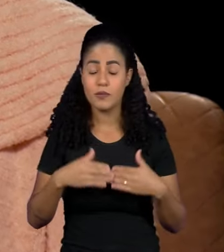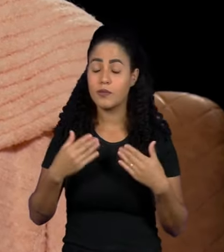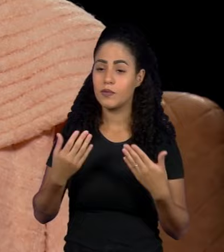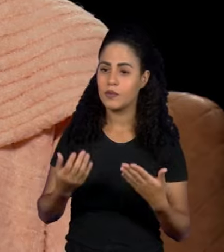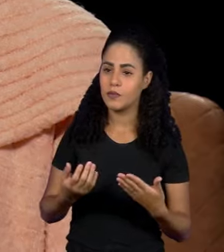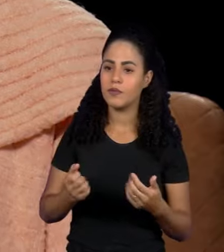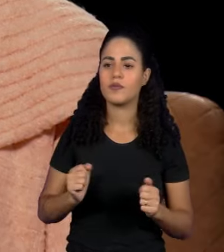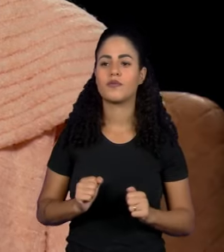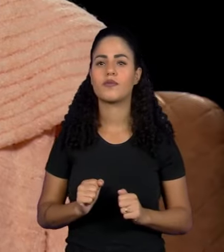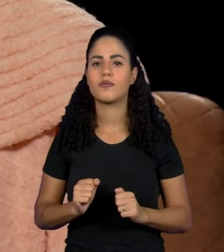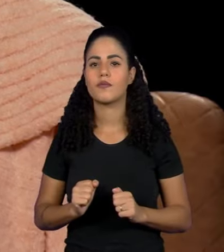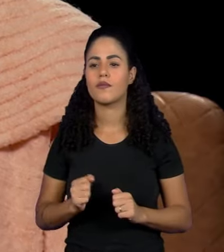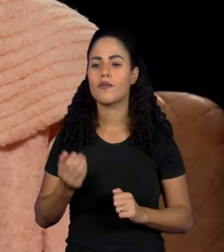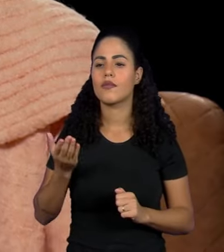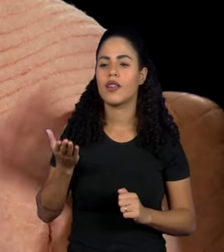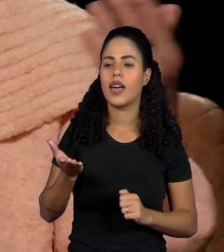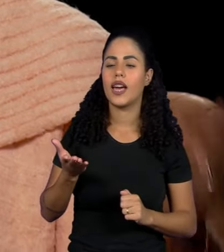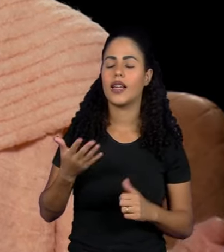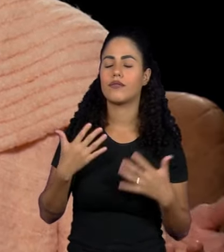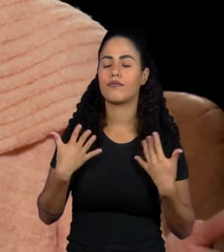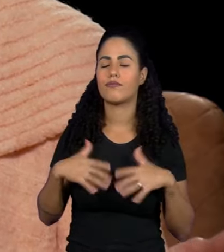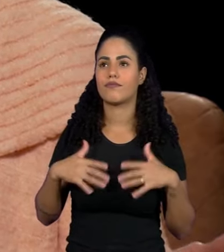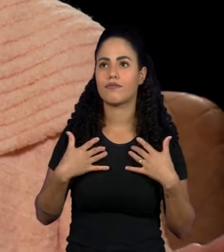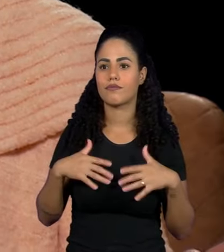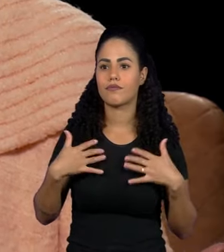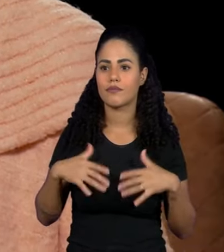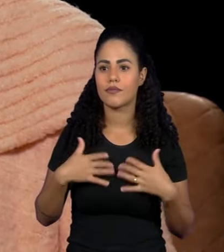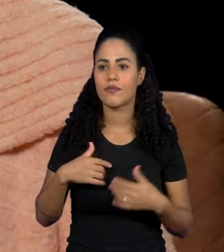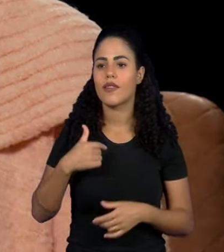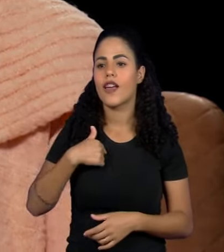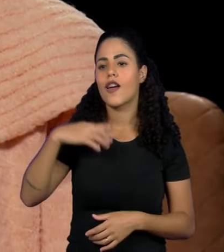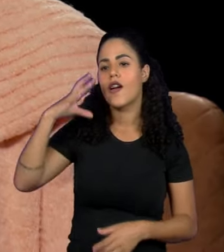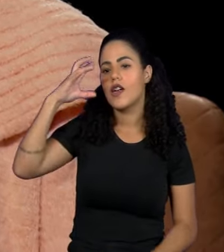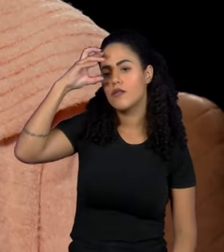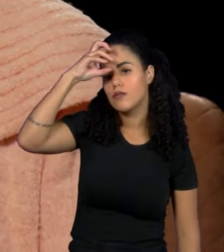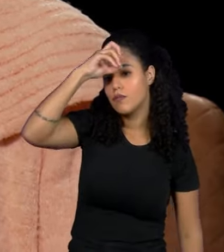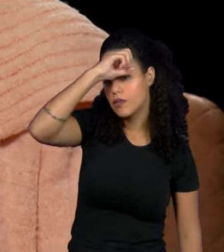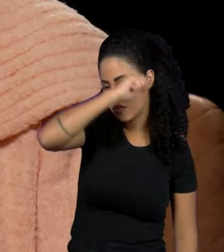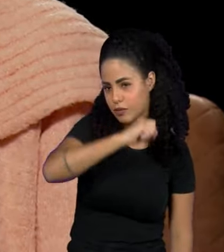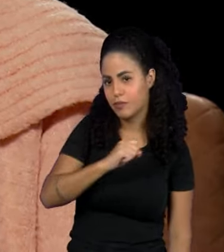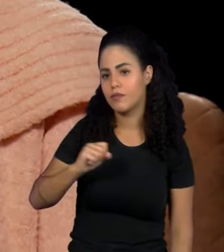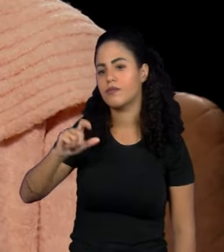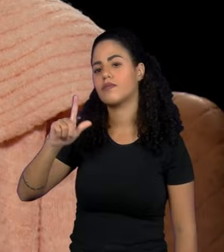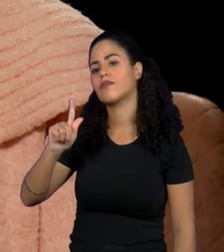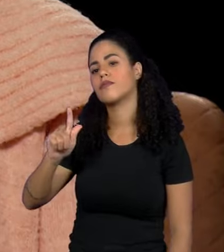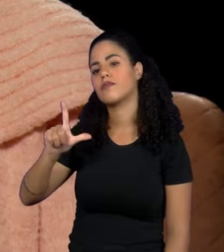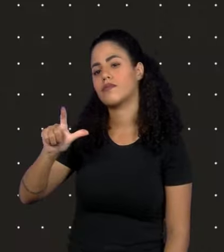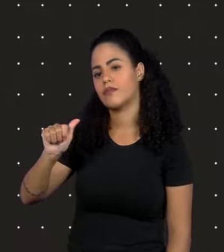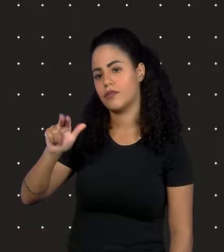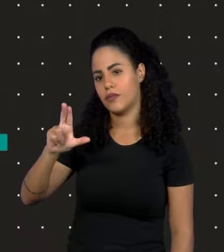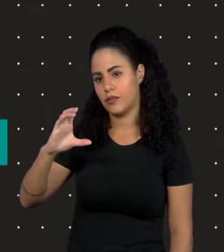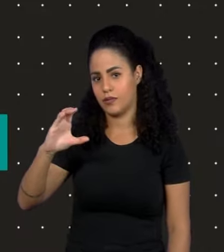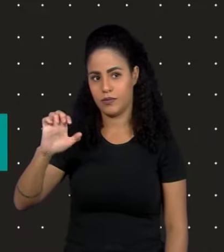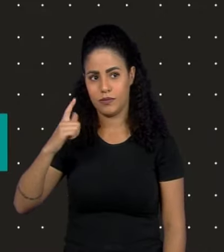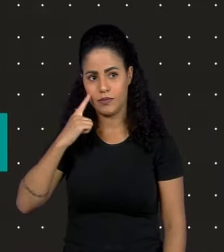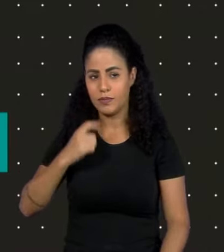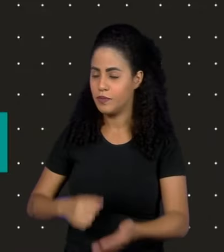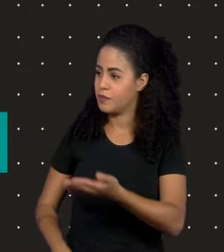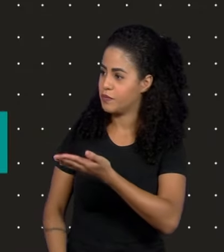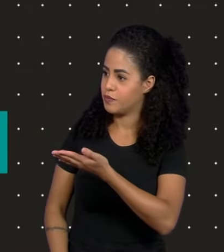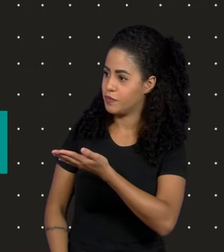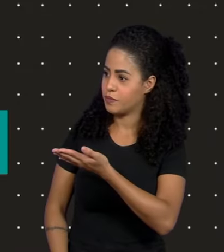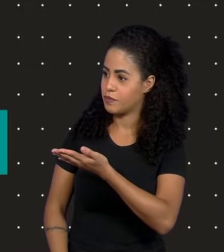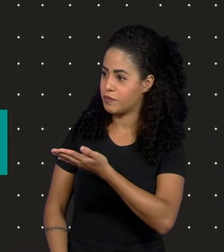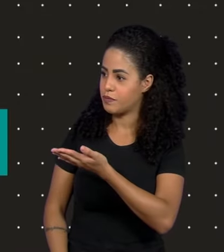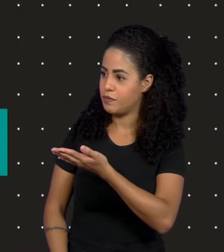eu aprendi tanto com ela, porque eu aprendi muito com a Cacilda no teatro e com a Glauce nessa peça Electra.